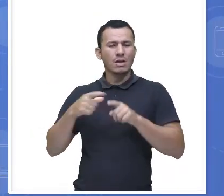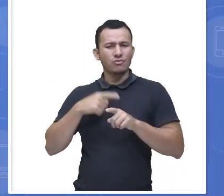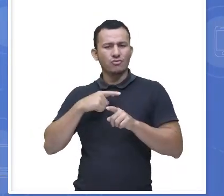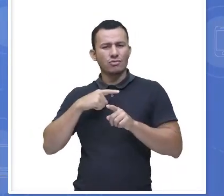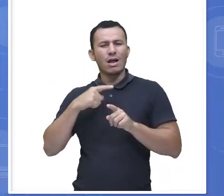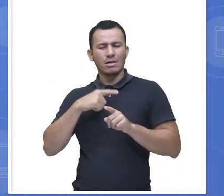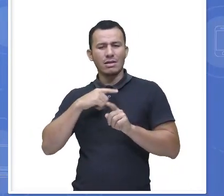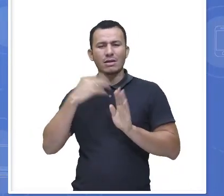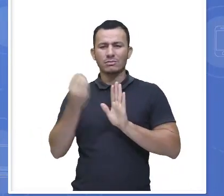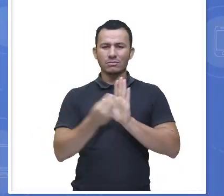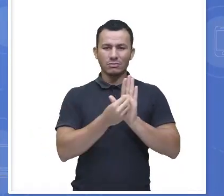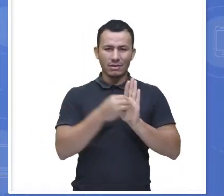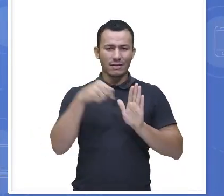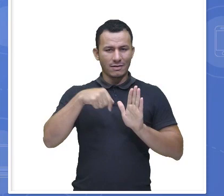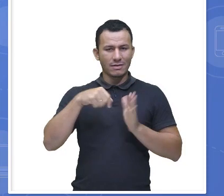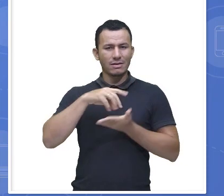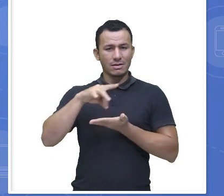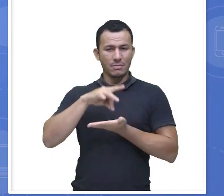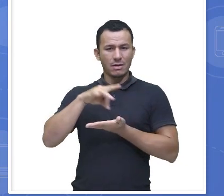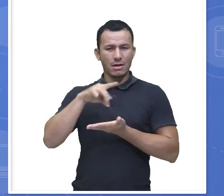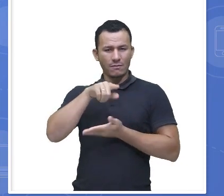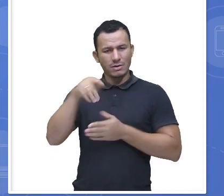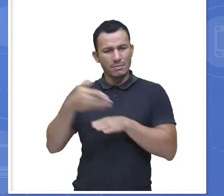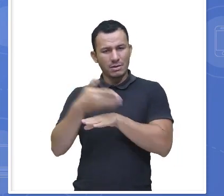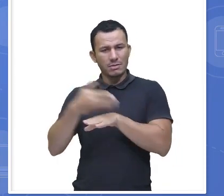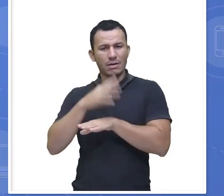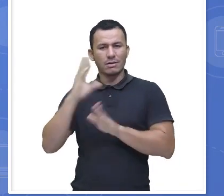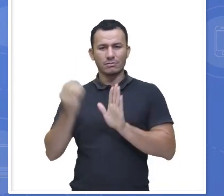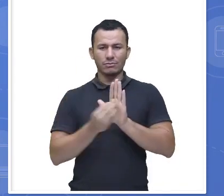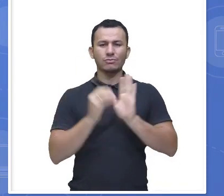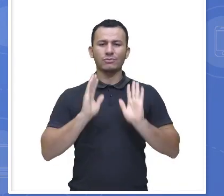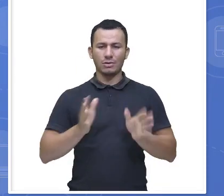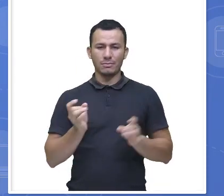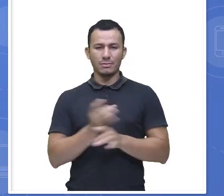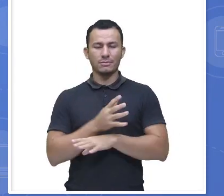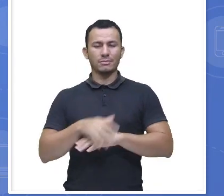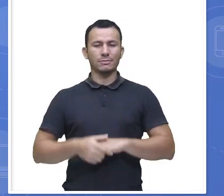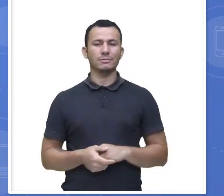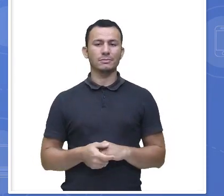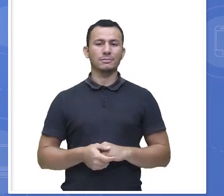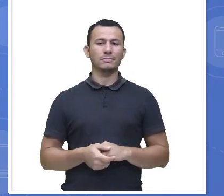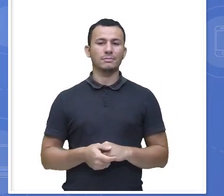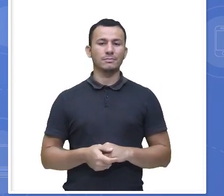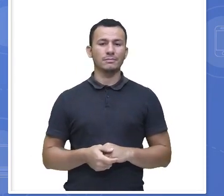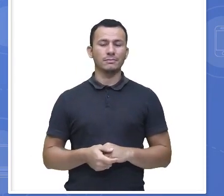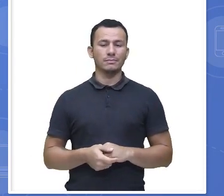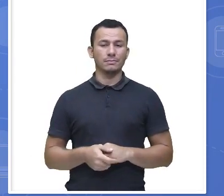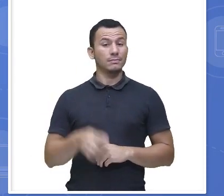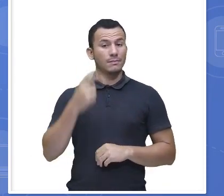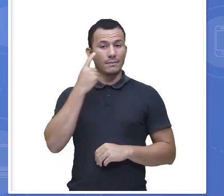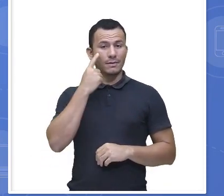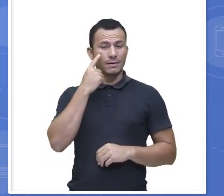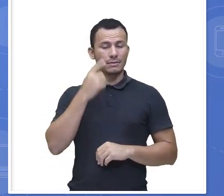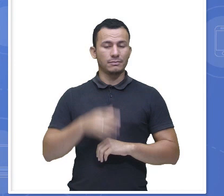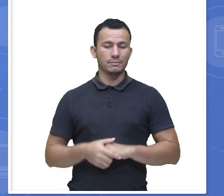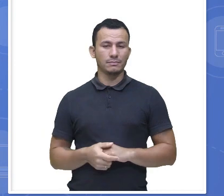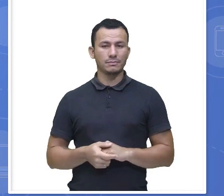a sua participação, ok? Vamos então para a nossa questão. Olha, a questão é a seguinte,